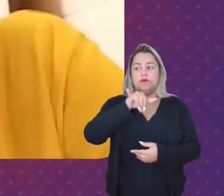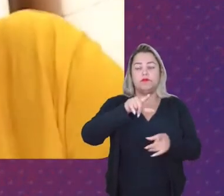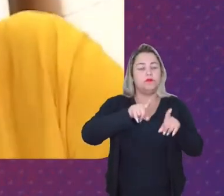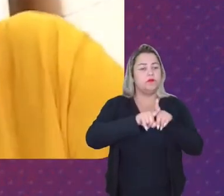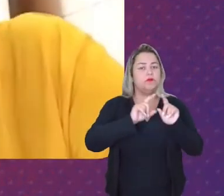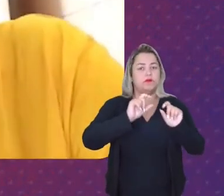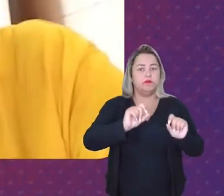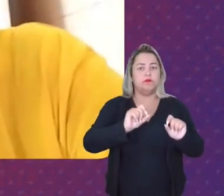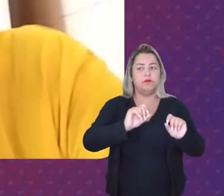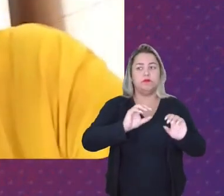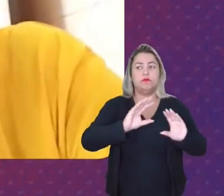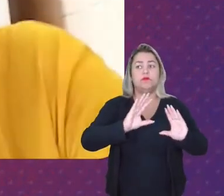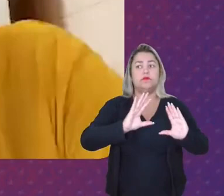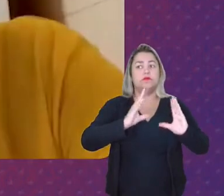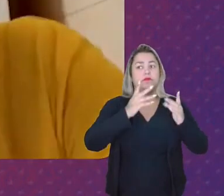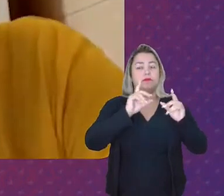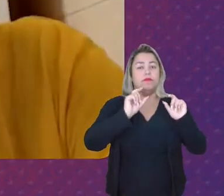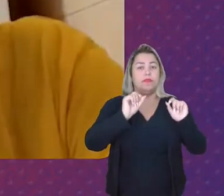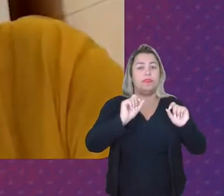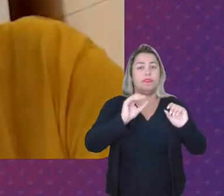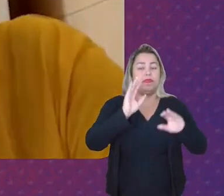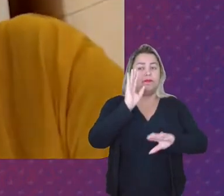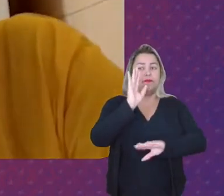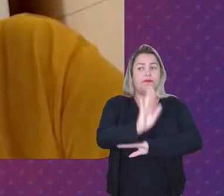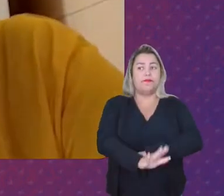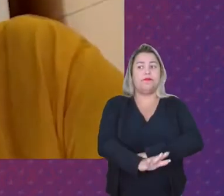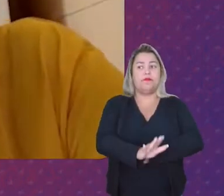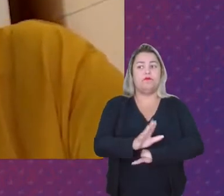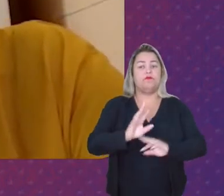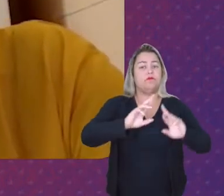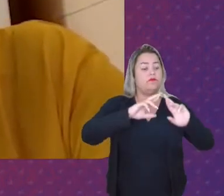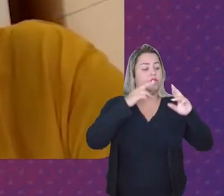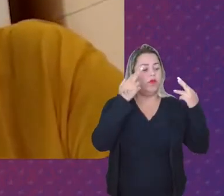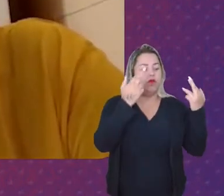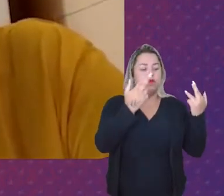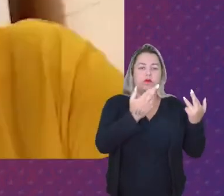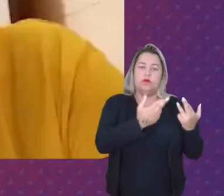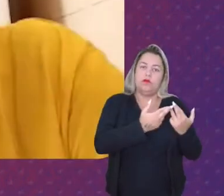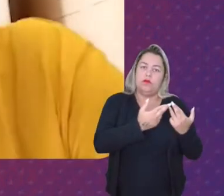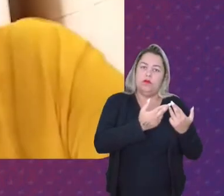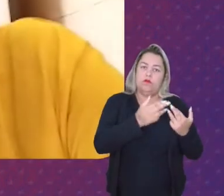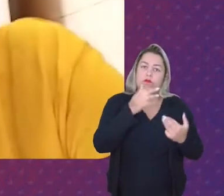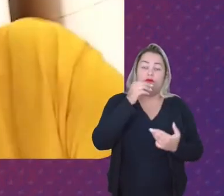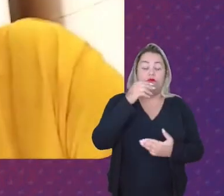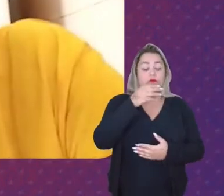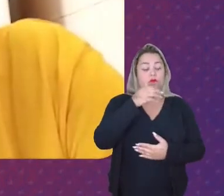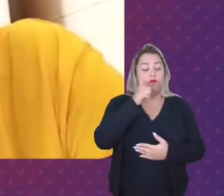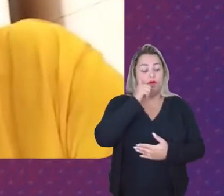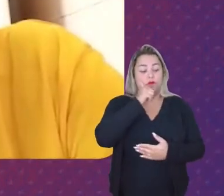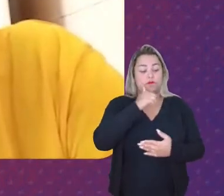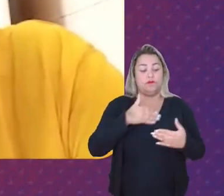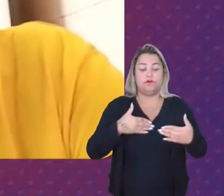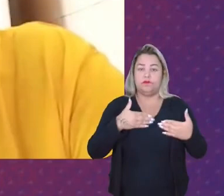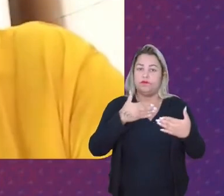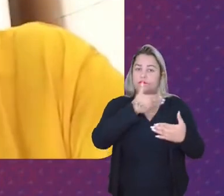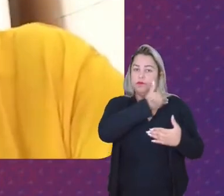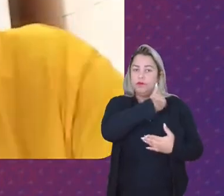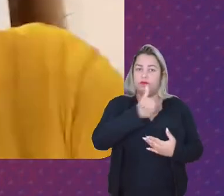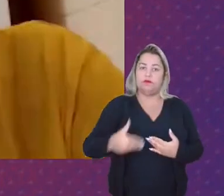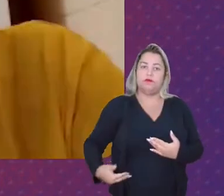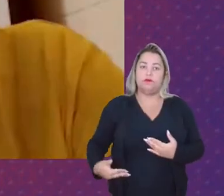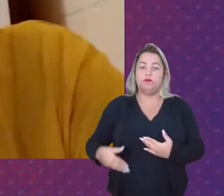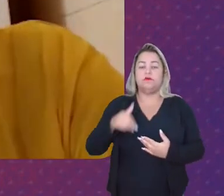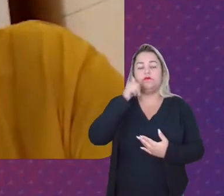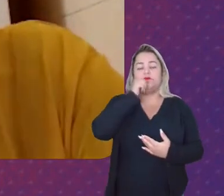sessão solene na parte da manhã, na parte da tarde tivemos uma reunião com a ministra das Mulheres, a Cida Gonçalves,